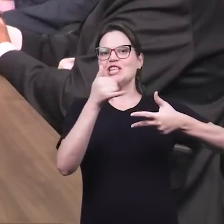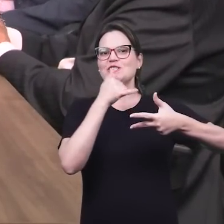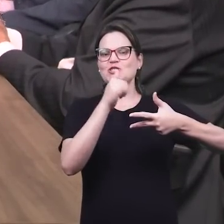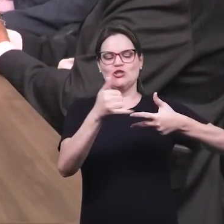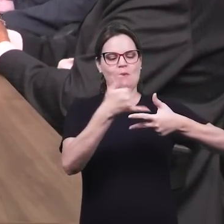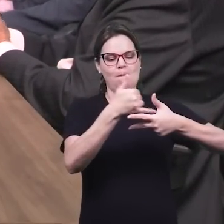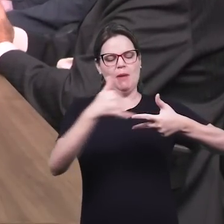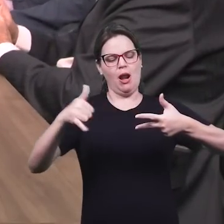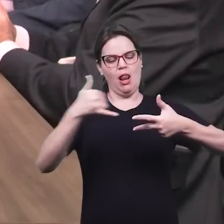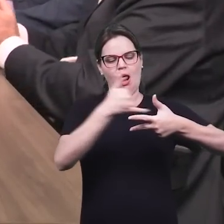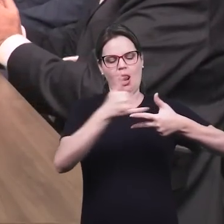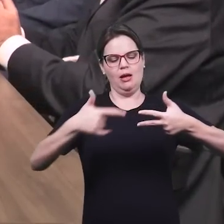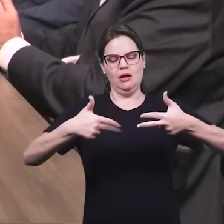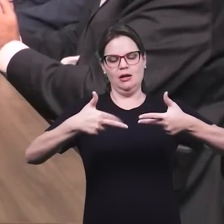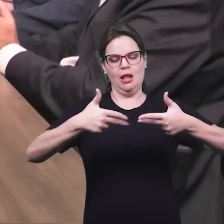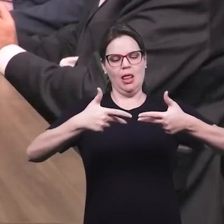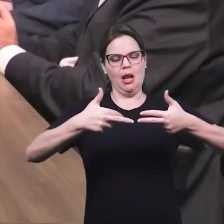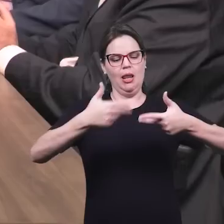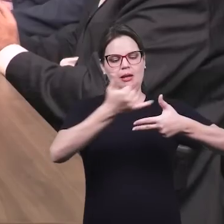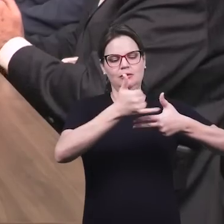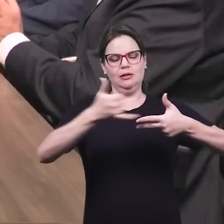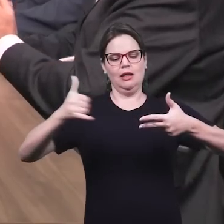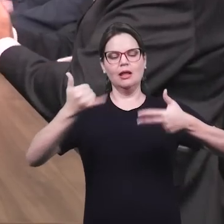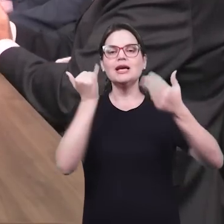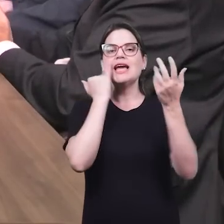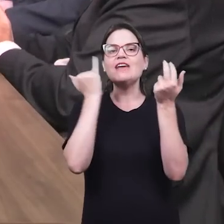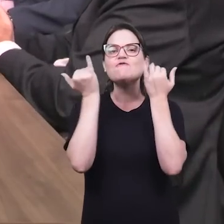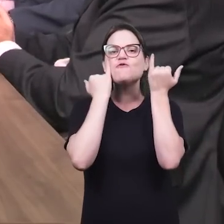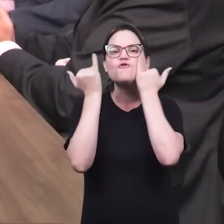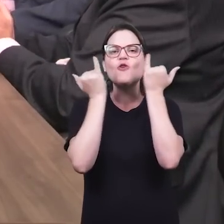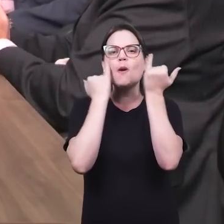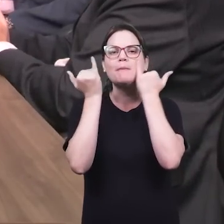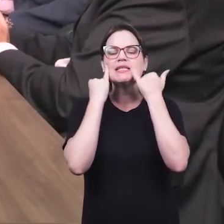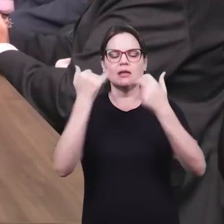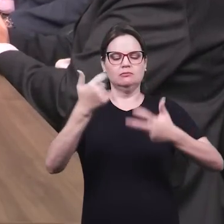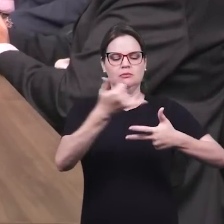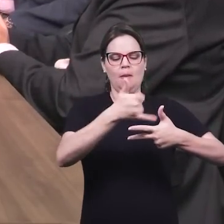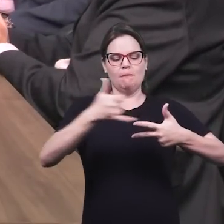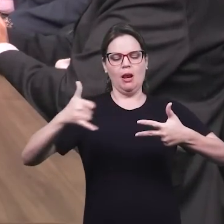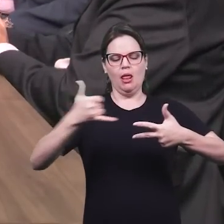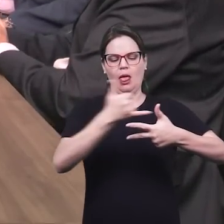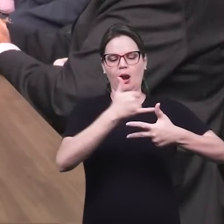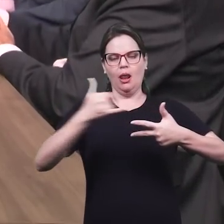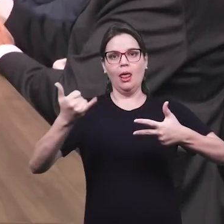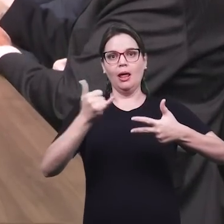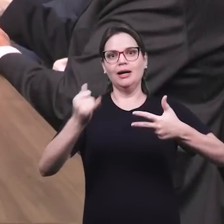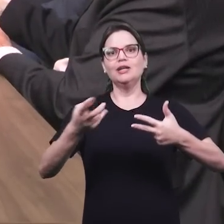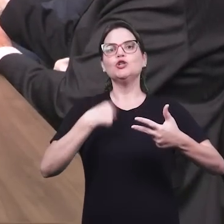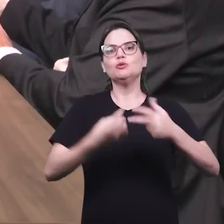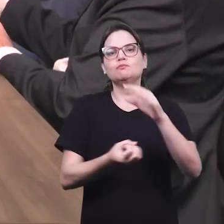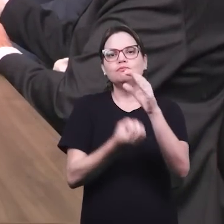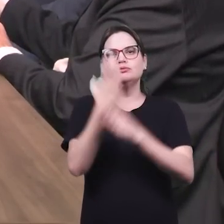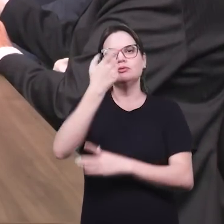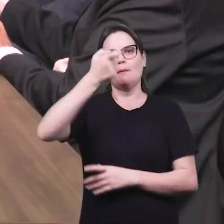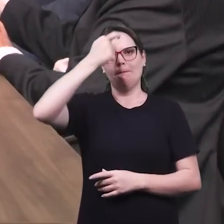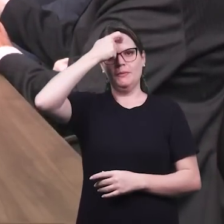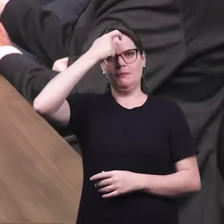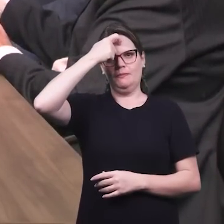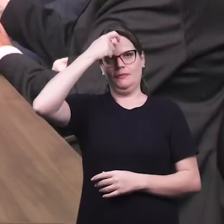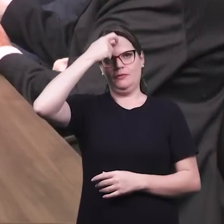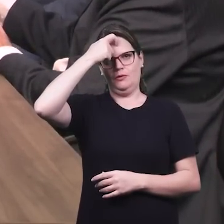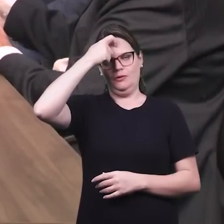elas comandam todas as informações que vão gerar uma memória. aprofundando mais